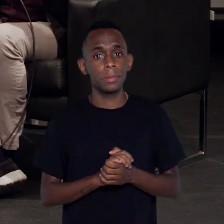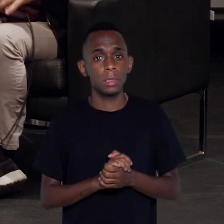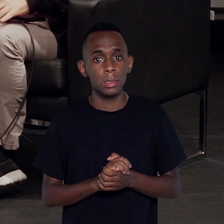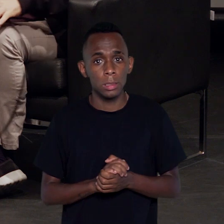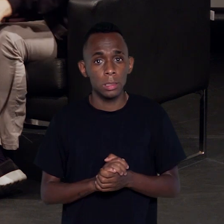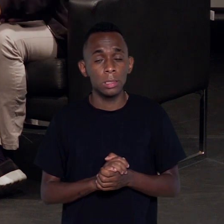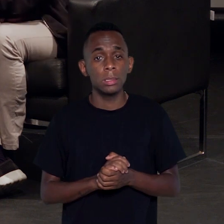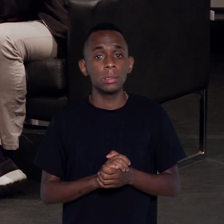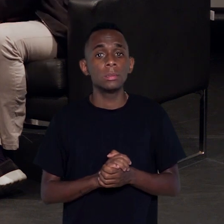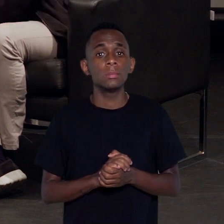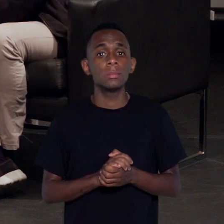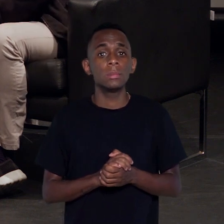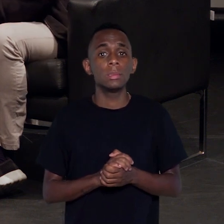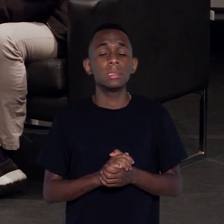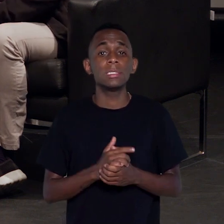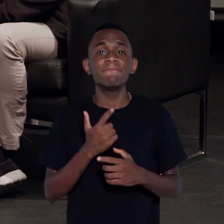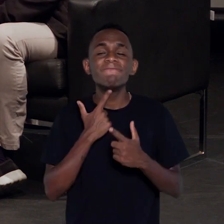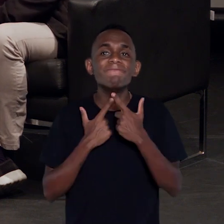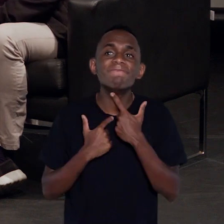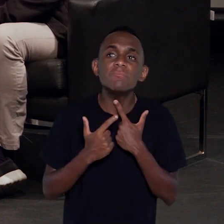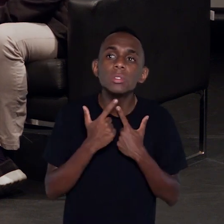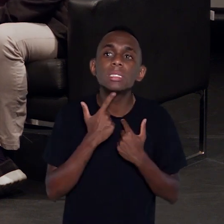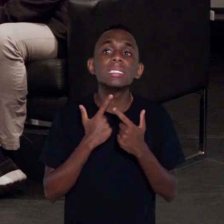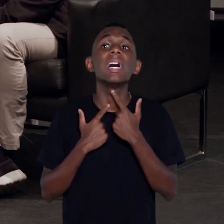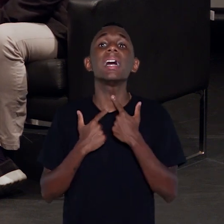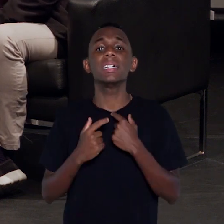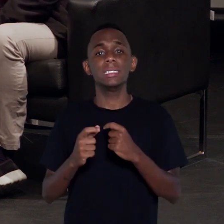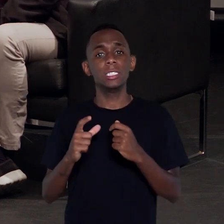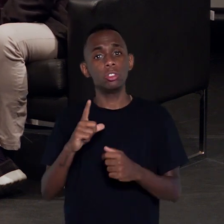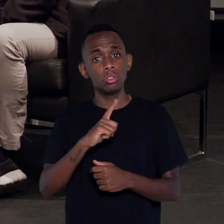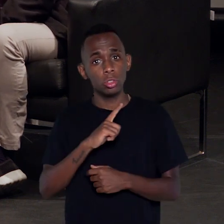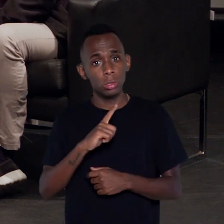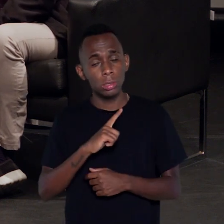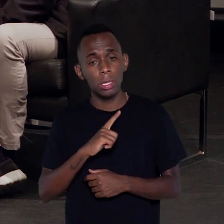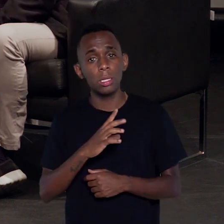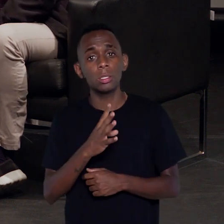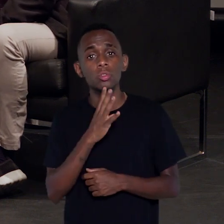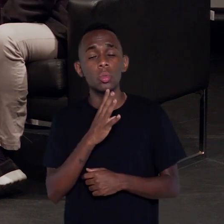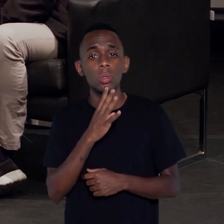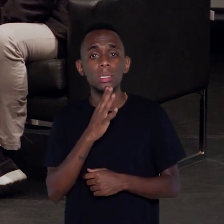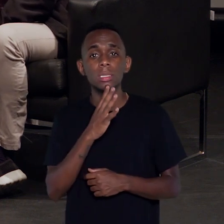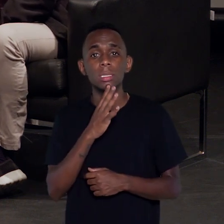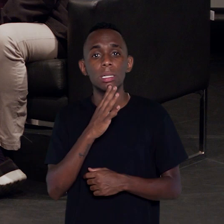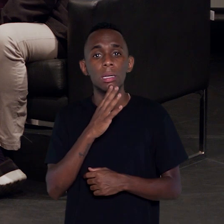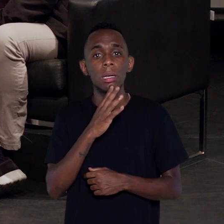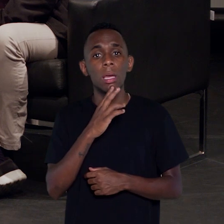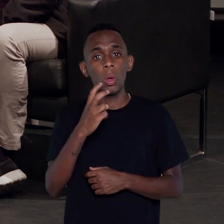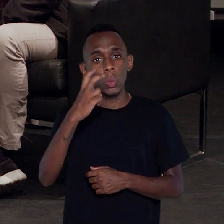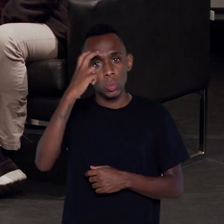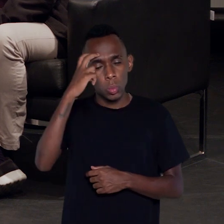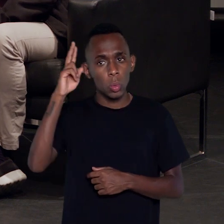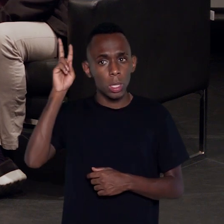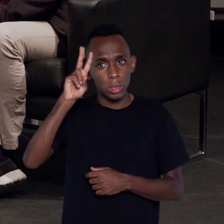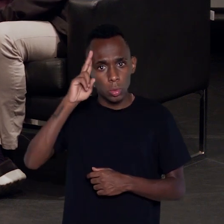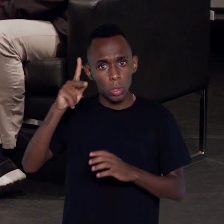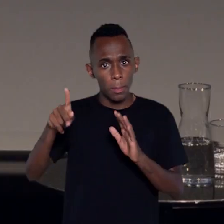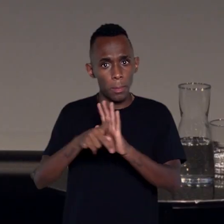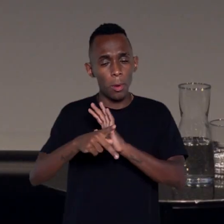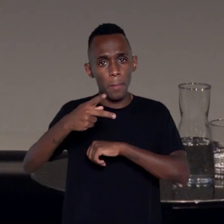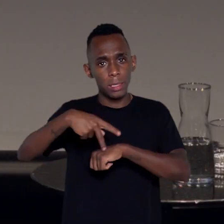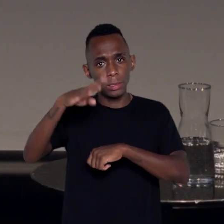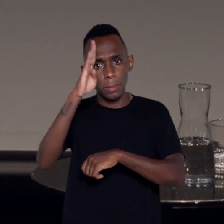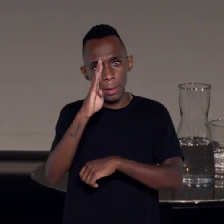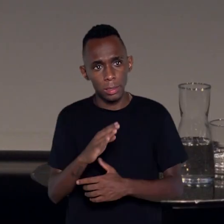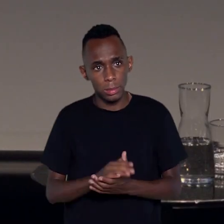suprir essa necessidade, essa fome que nós temos por conhecer o nosso país, né, por conhecer a nossa própria história.